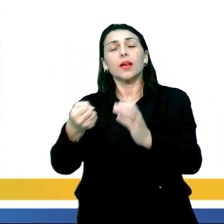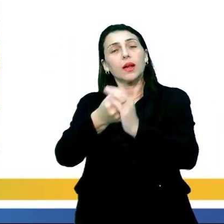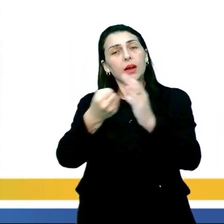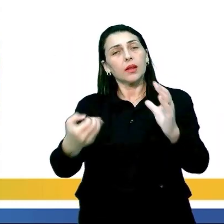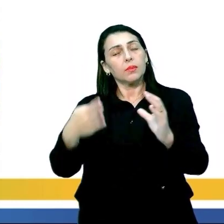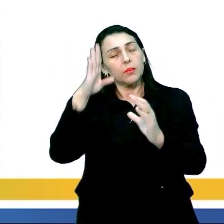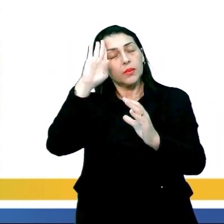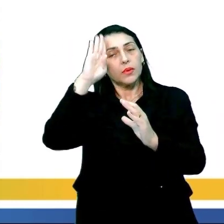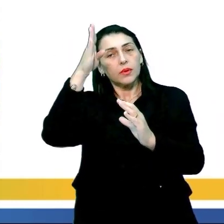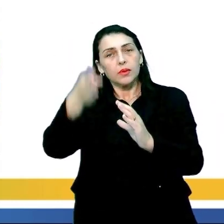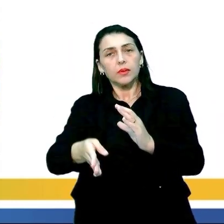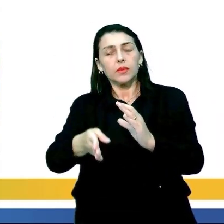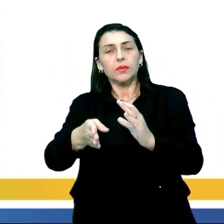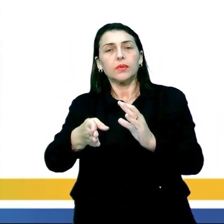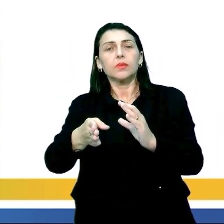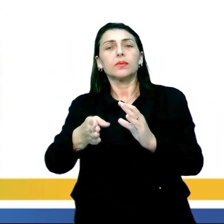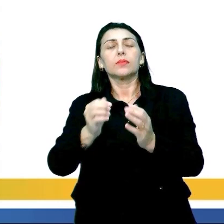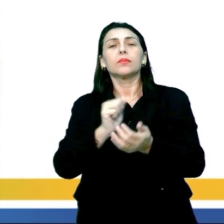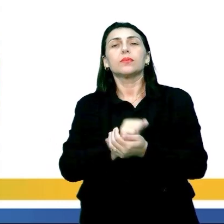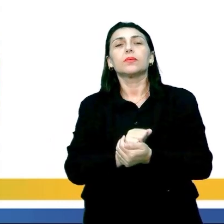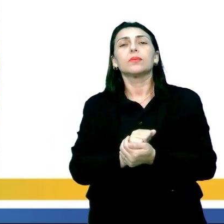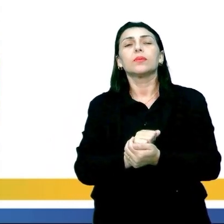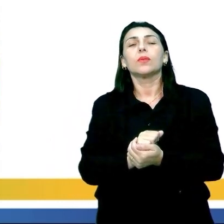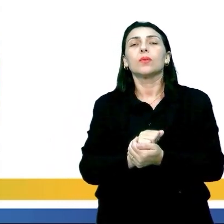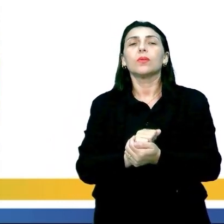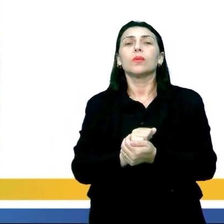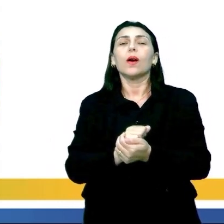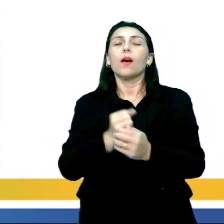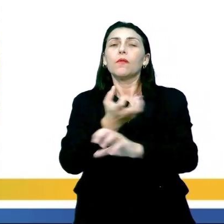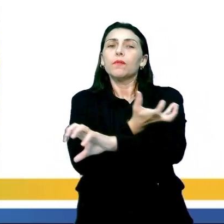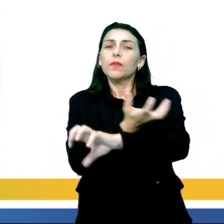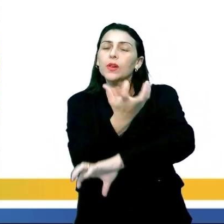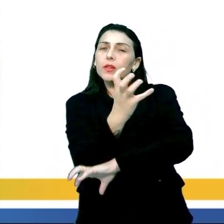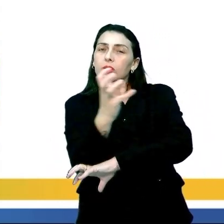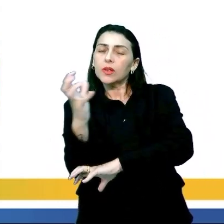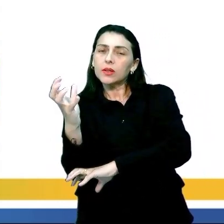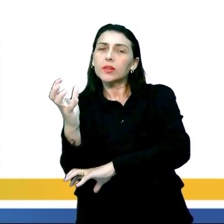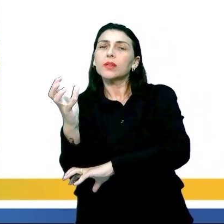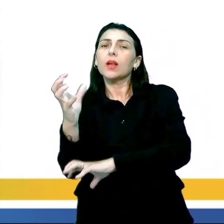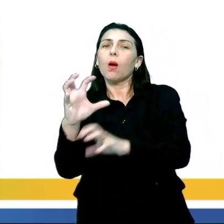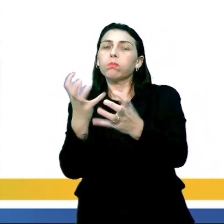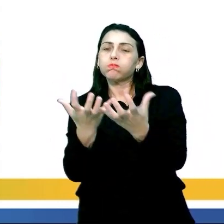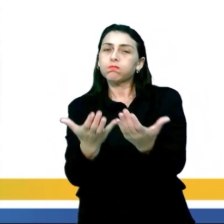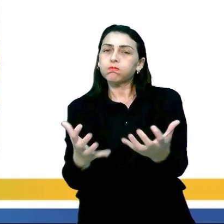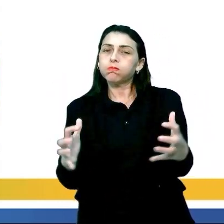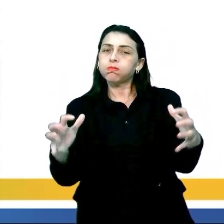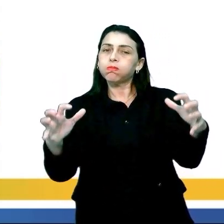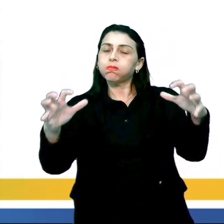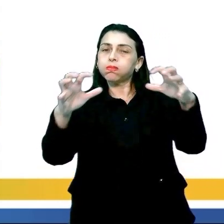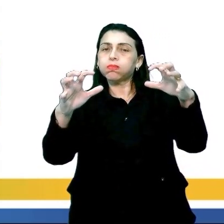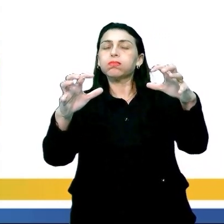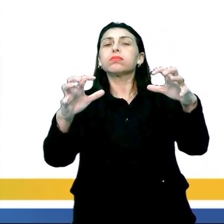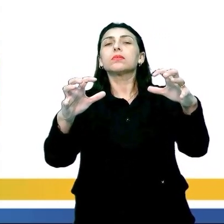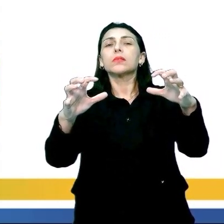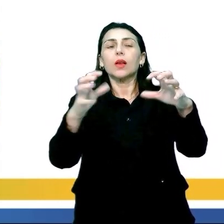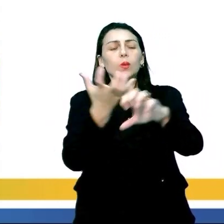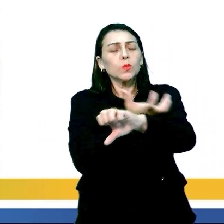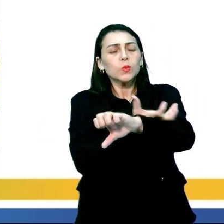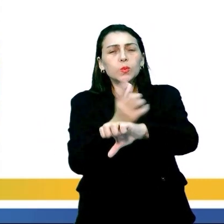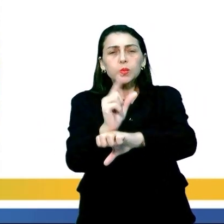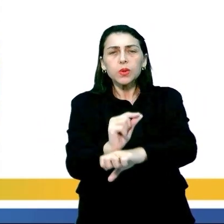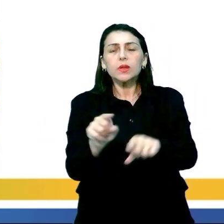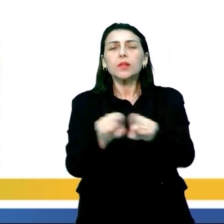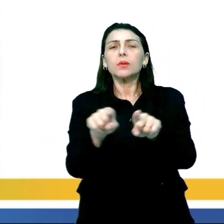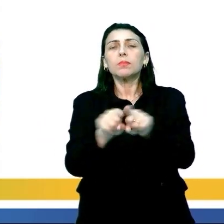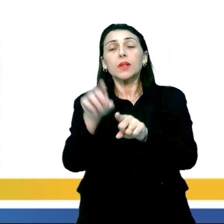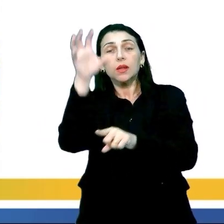caracteriza-se principalmente por ser uma forma de vegetação herbácea e arbustiva, com formações de gramíneas. A